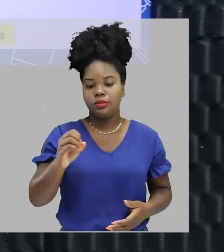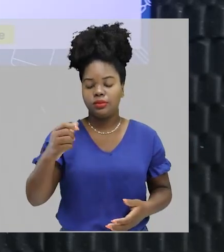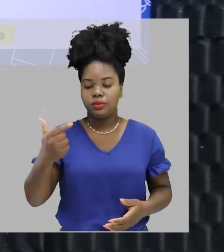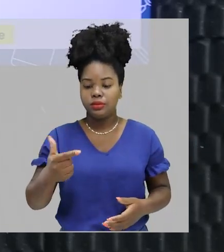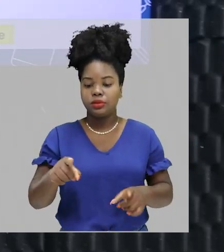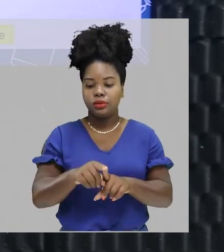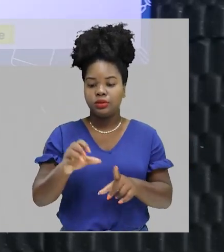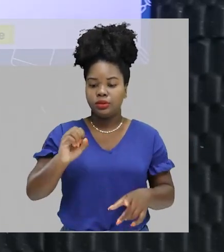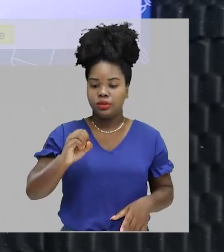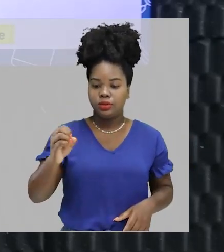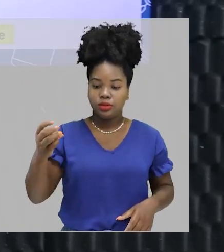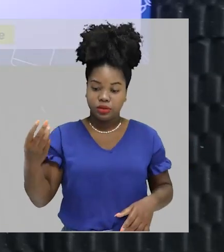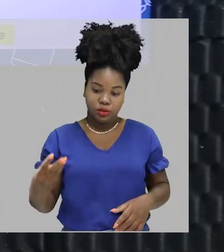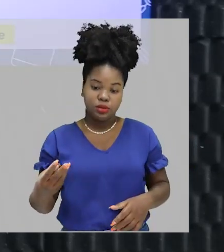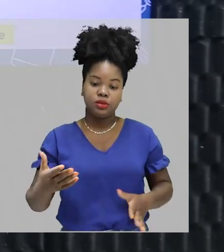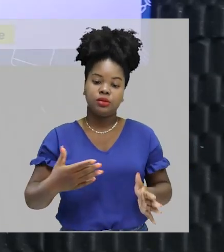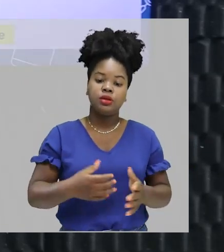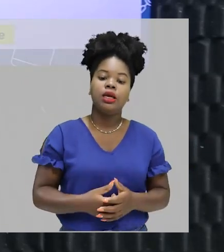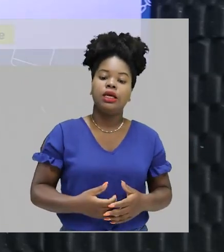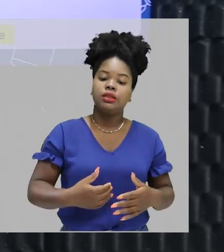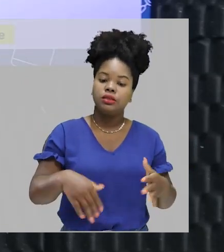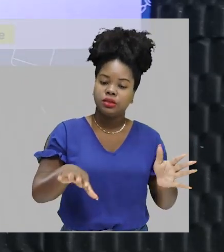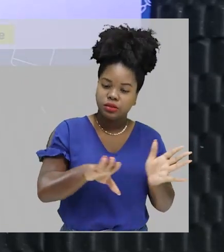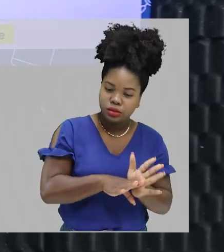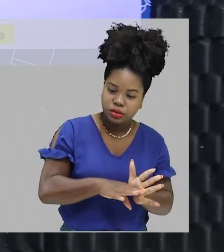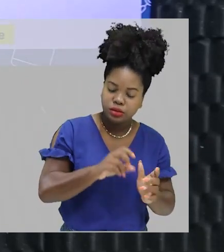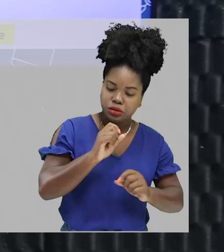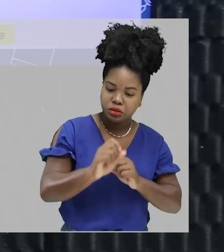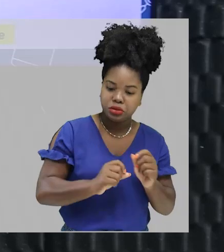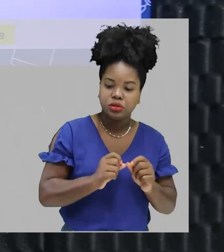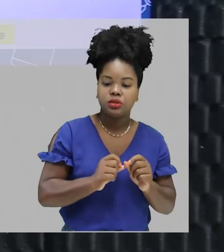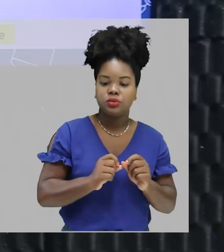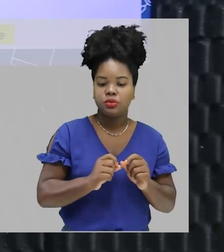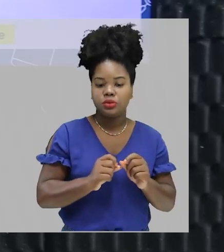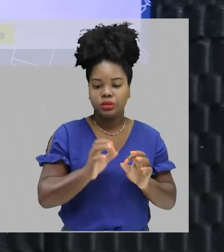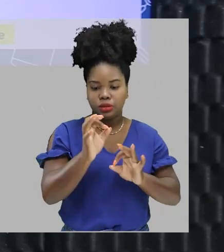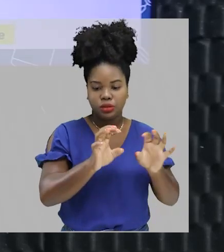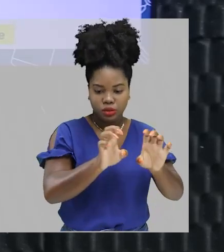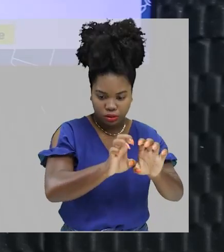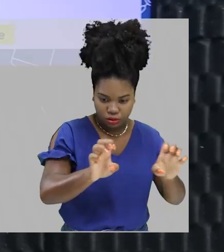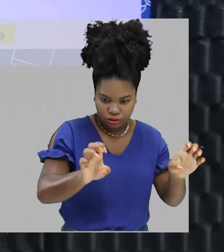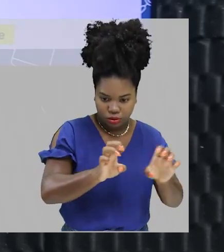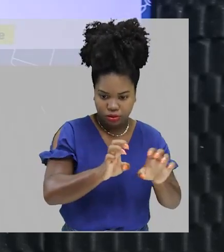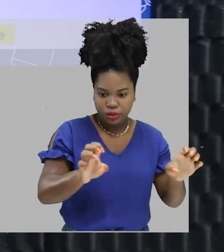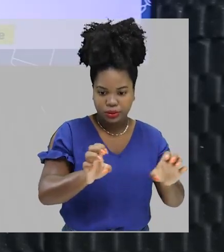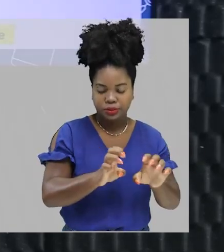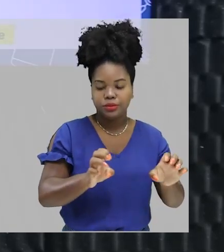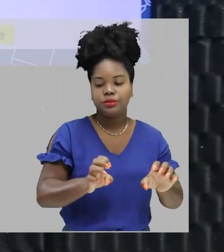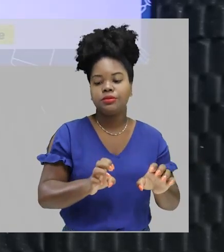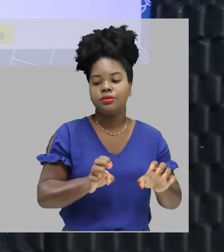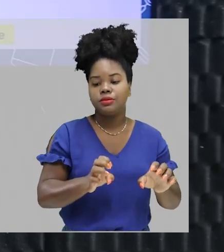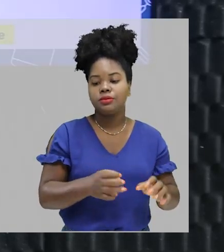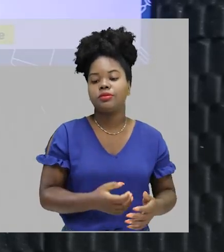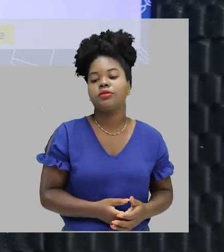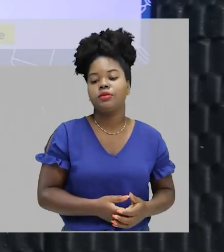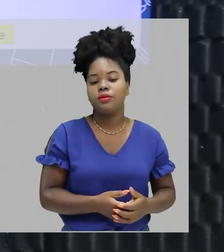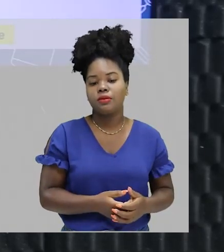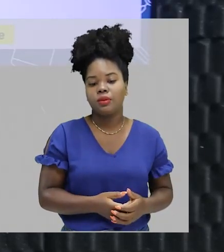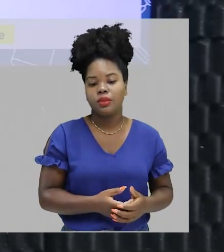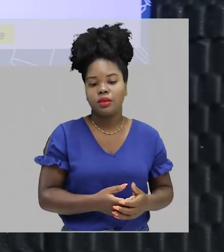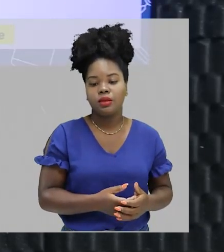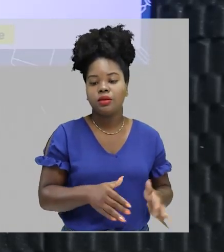SO3 e vou chegar à nossa equação final. A questão relaciona a pirita,